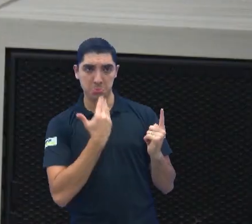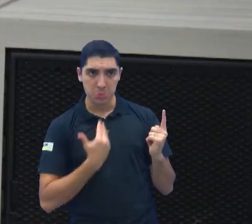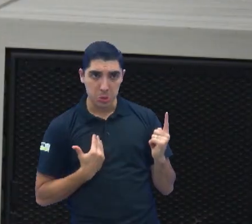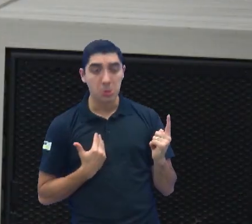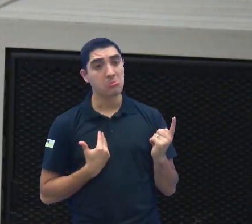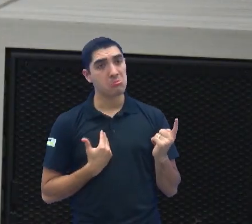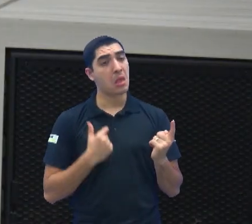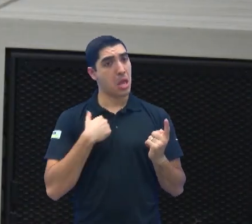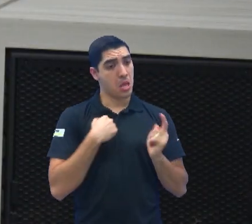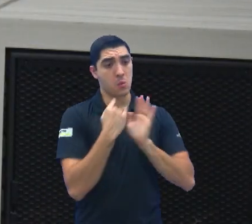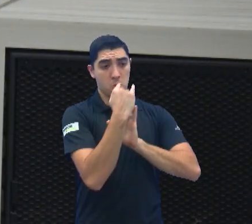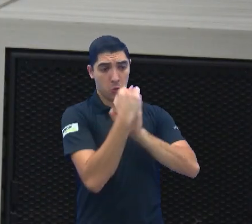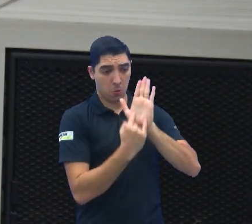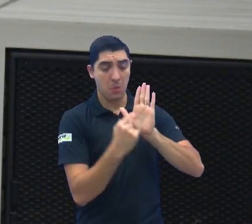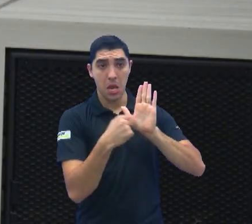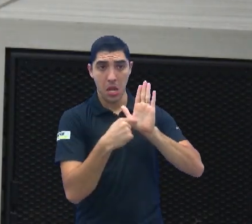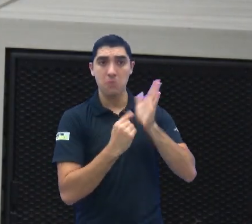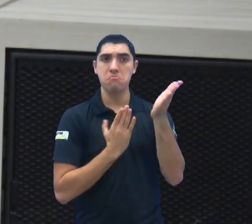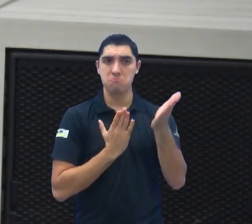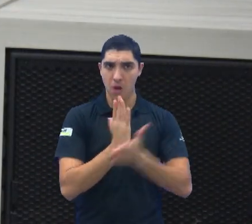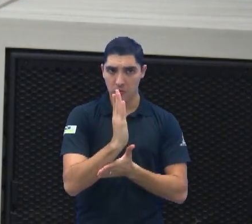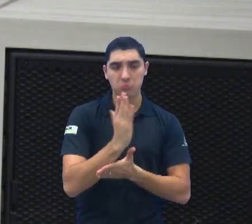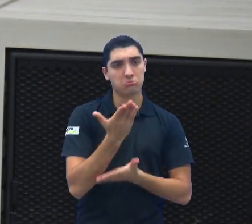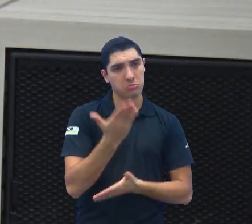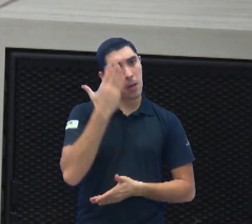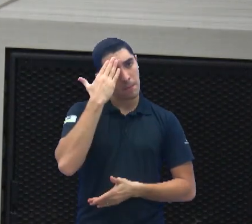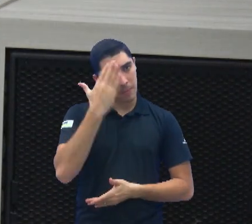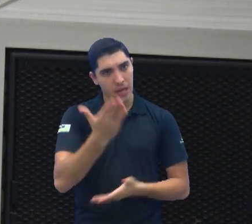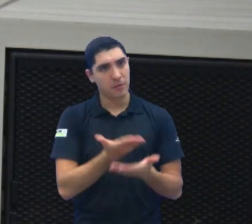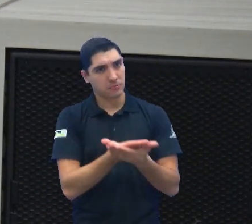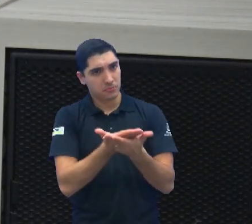foi aprovado aqui por essa casa. Agradeço todos os vereadores por